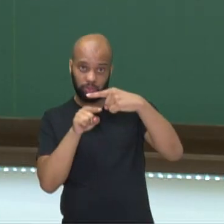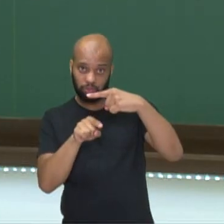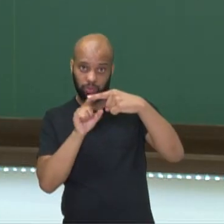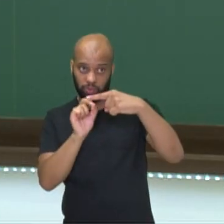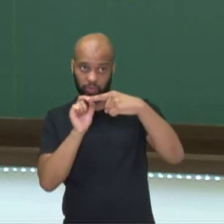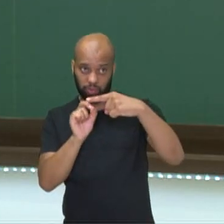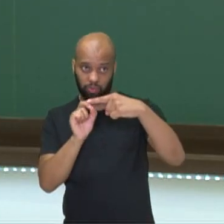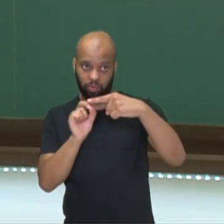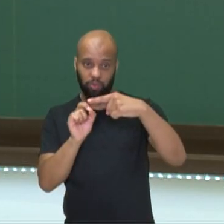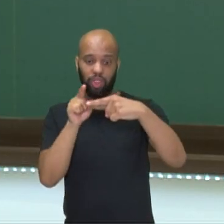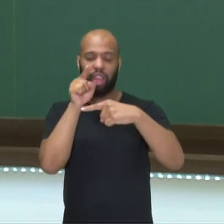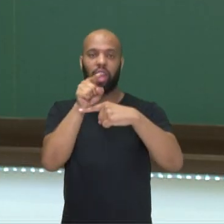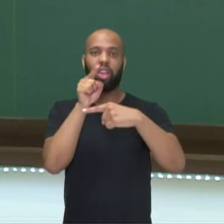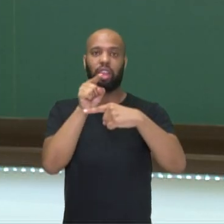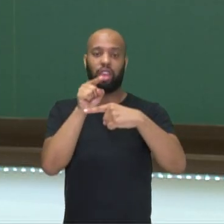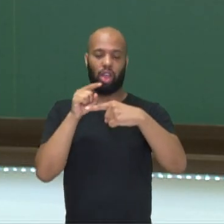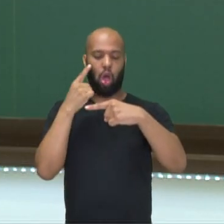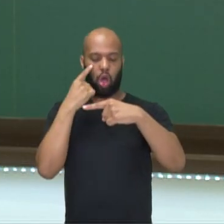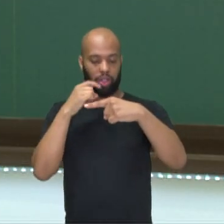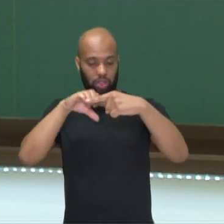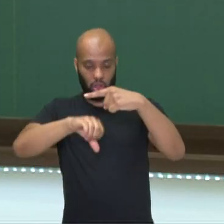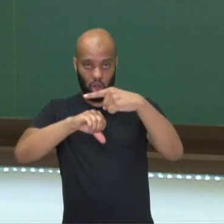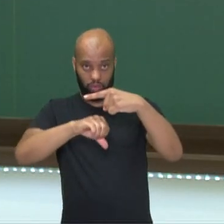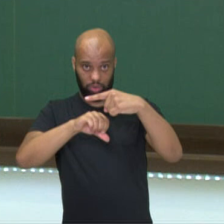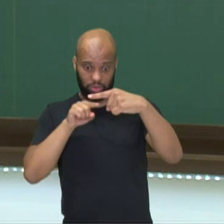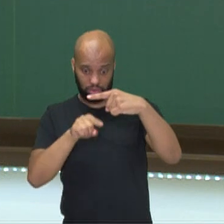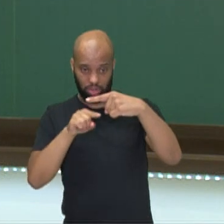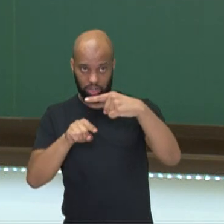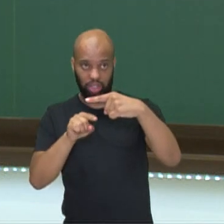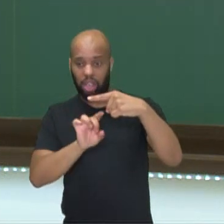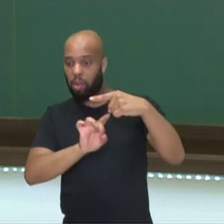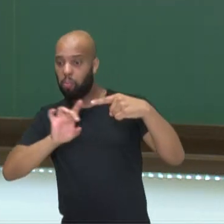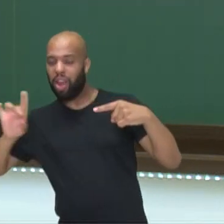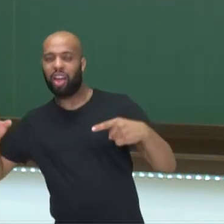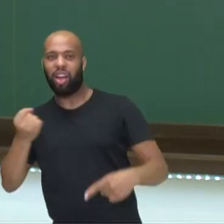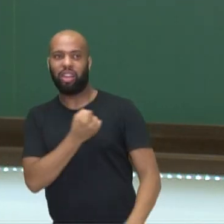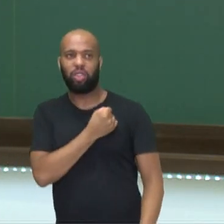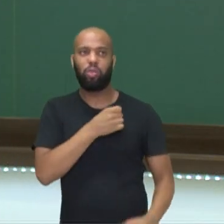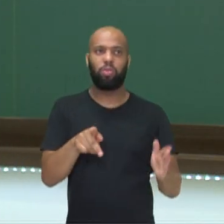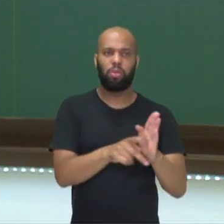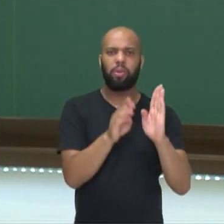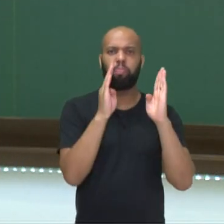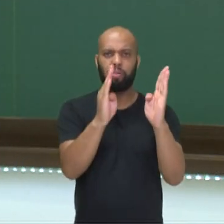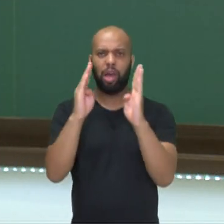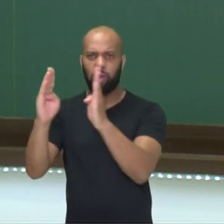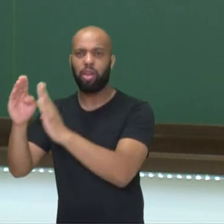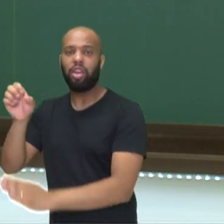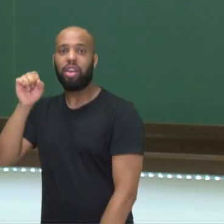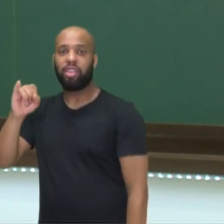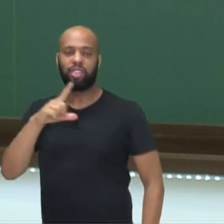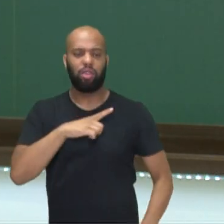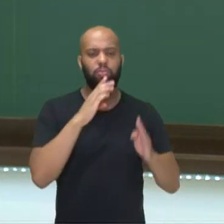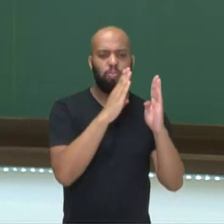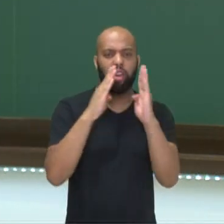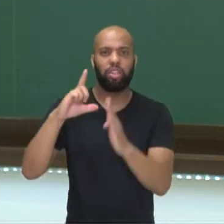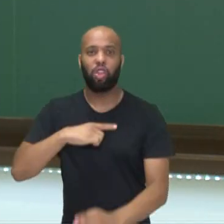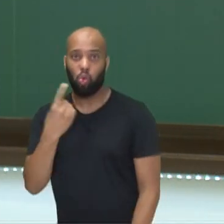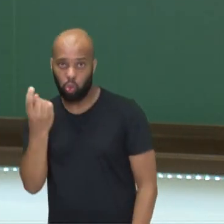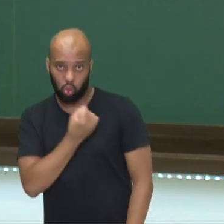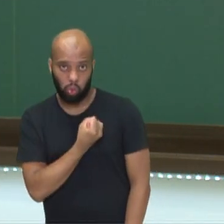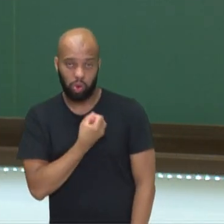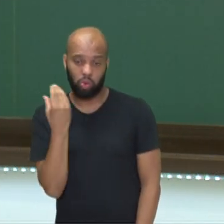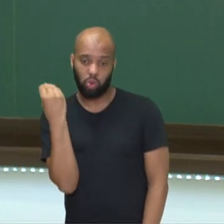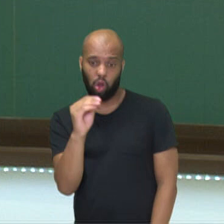denominador vai ser o quê? Você vai escrever um 9 no denominador para cada dígito do período. Então, se o teu período tem um dígito, você vai escrever um